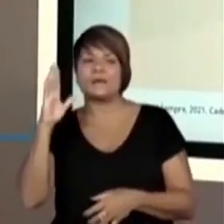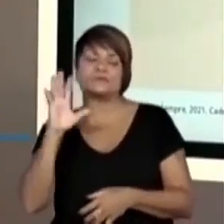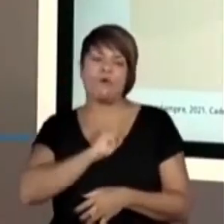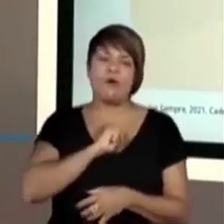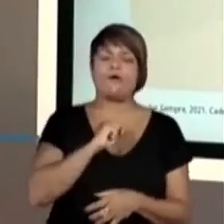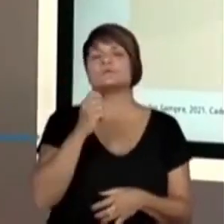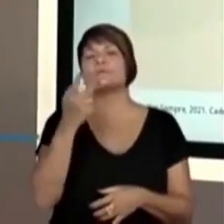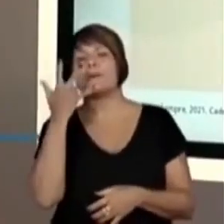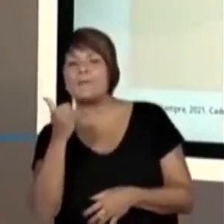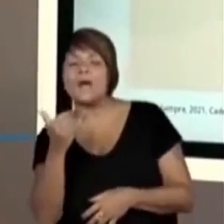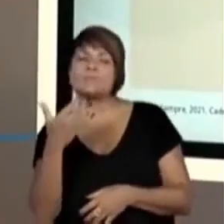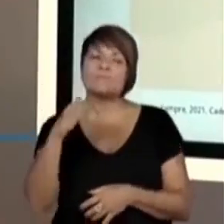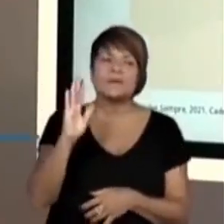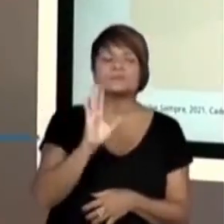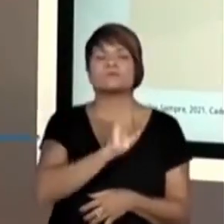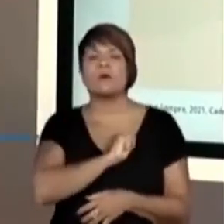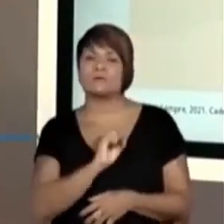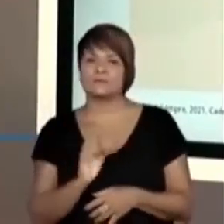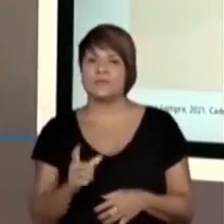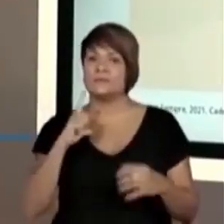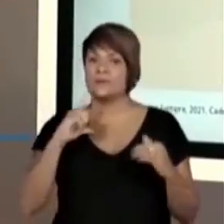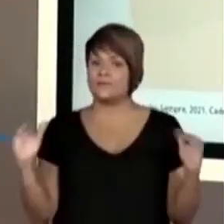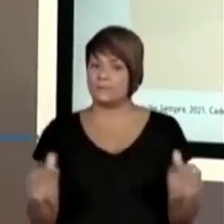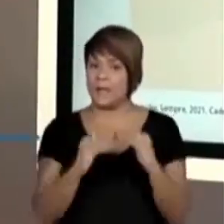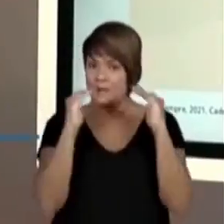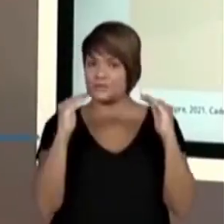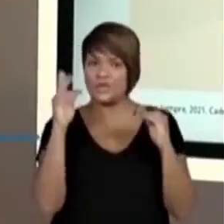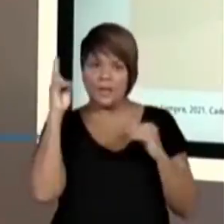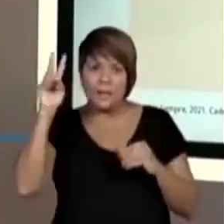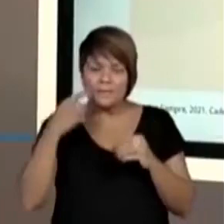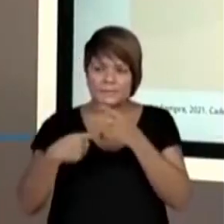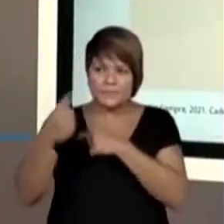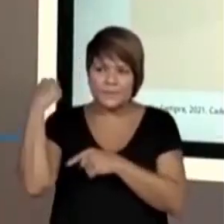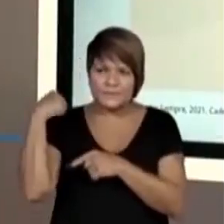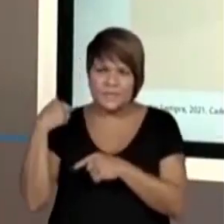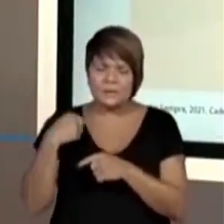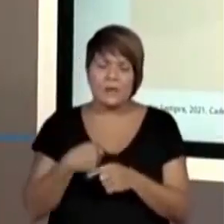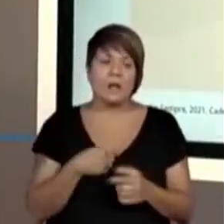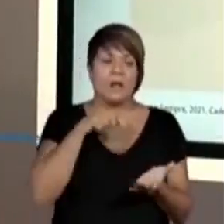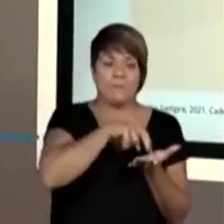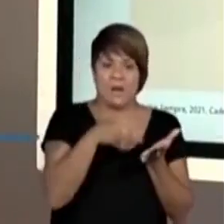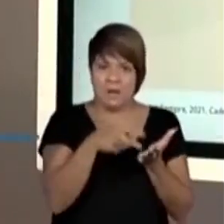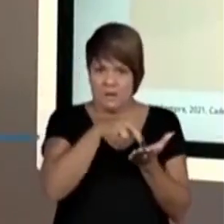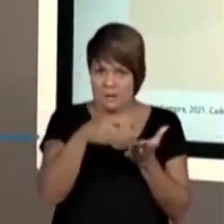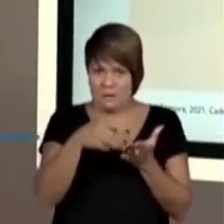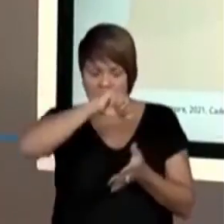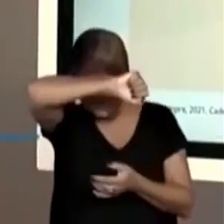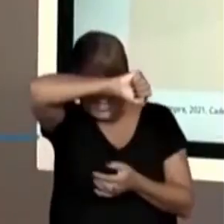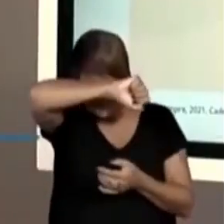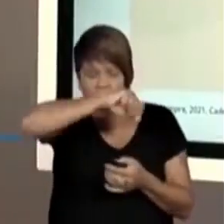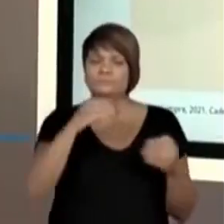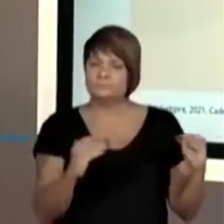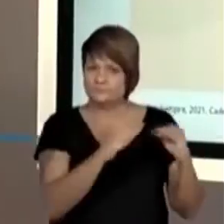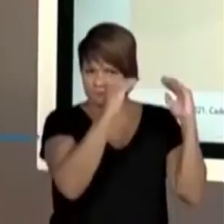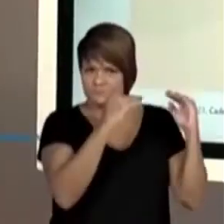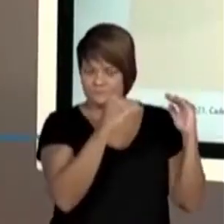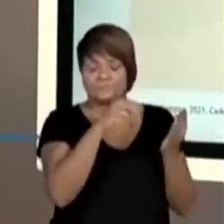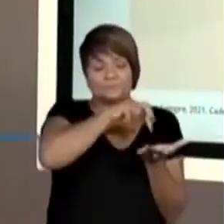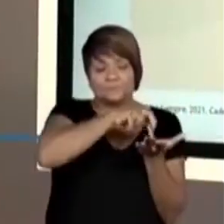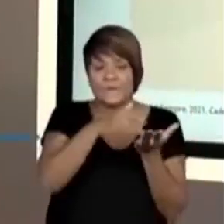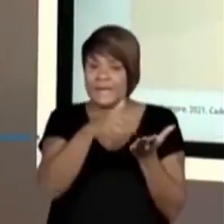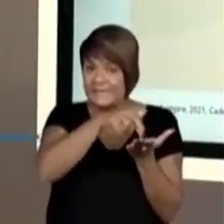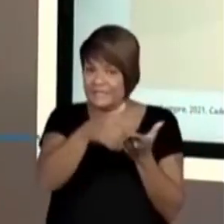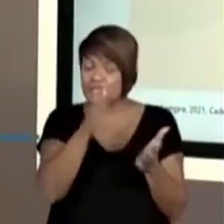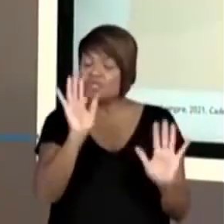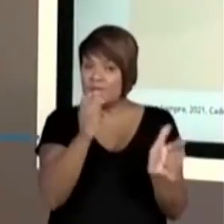eu vou escrever a brincadeira. Ó, teve um empate entre amarelinha e esconde-esconde. Como a amarelinha a gente já escreveu em outras aulas,